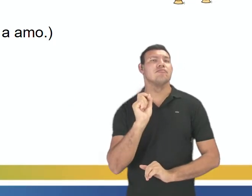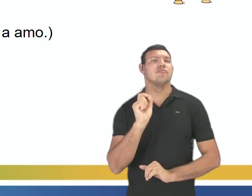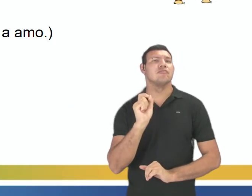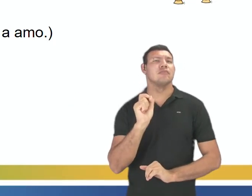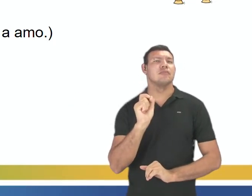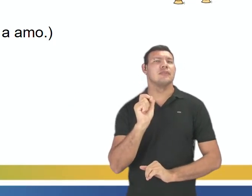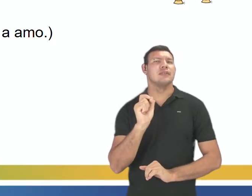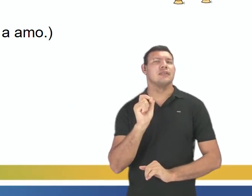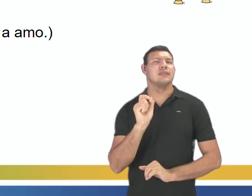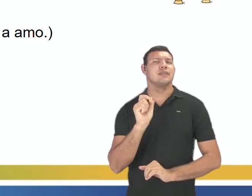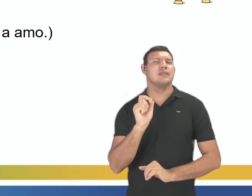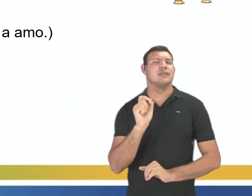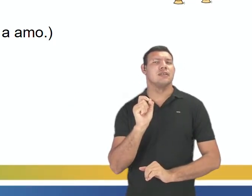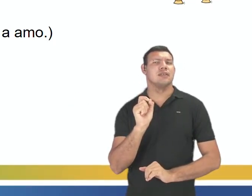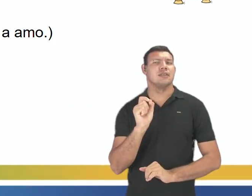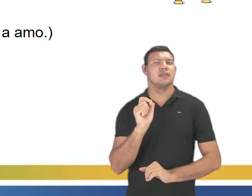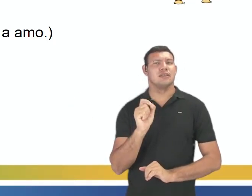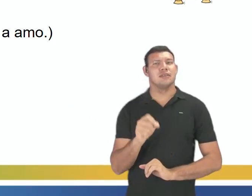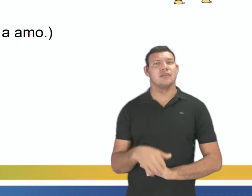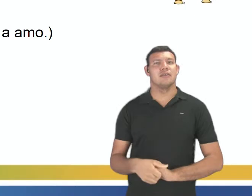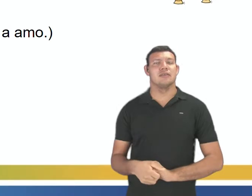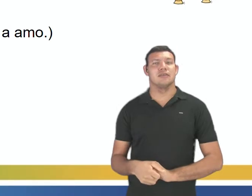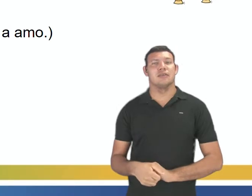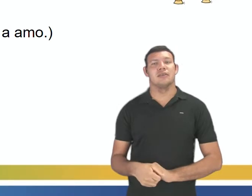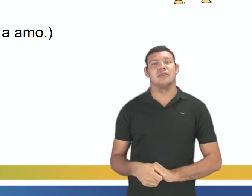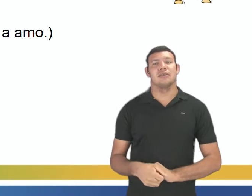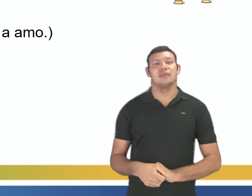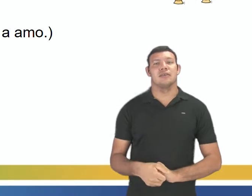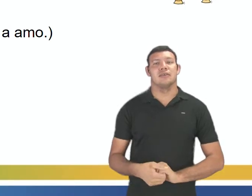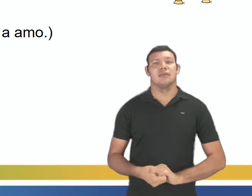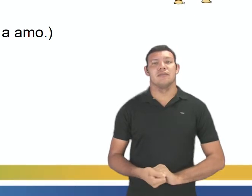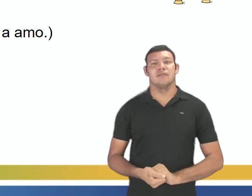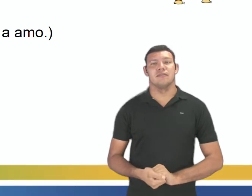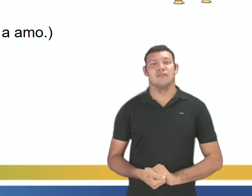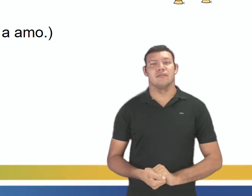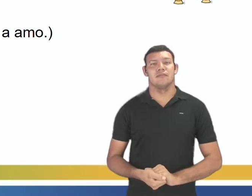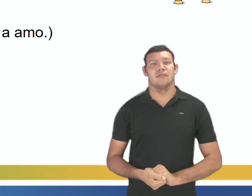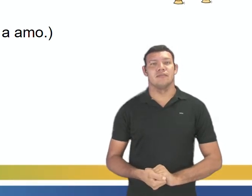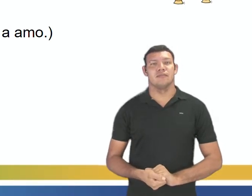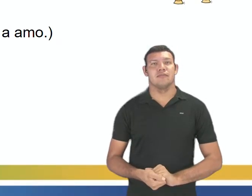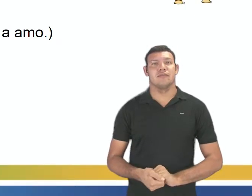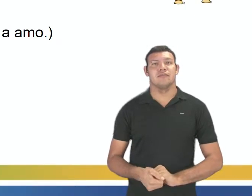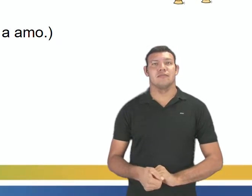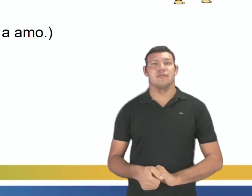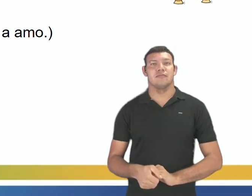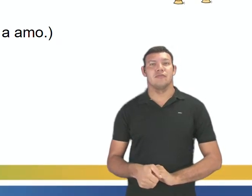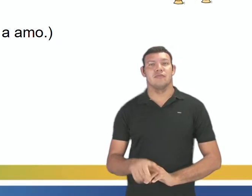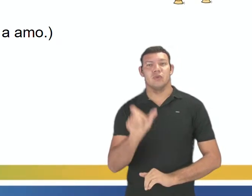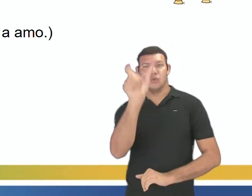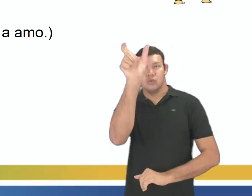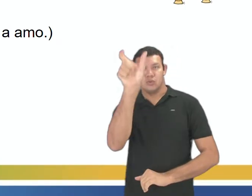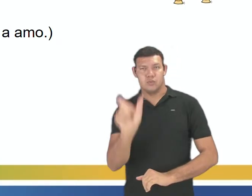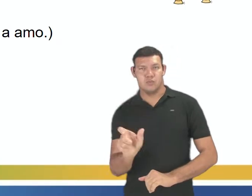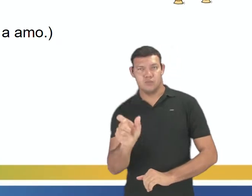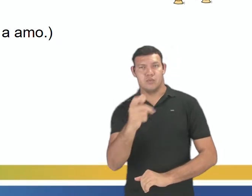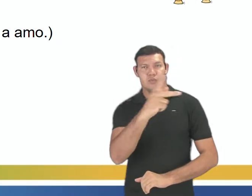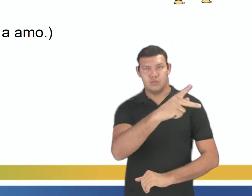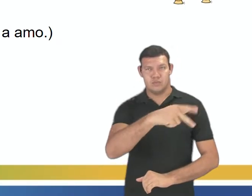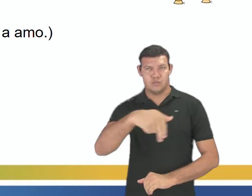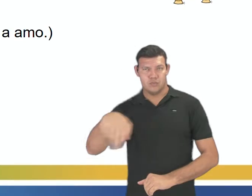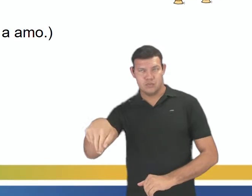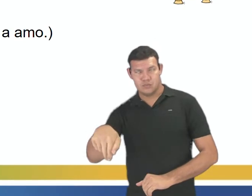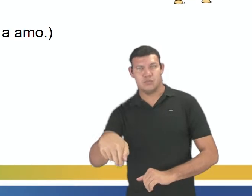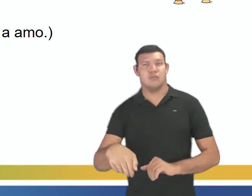pronomes pessoais. A gente chama de subject pronoun e também de object pronoun, ok? Então, os pronomes objetos eles